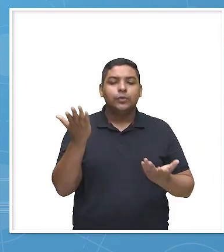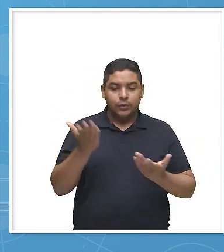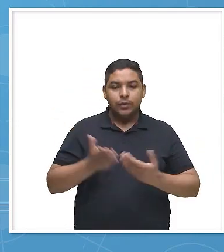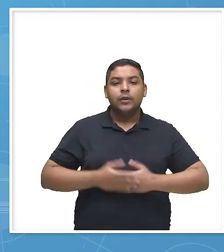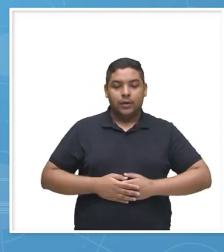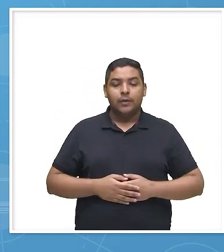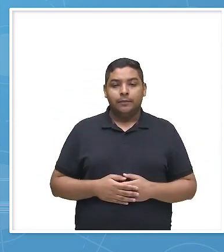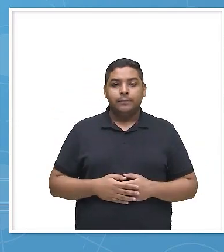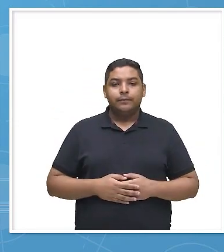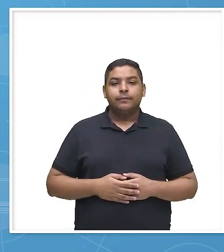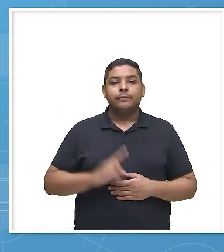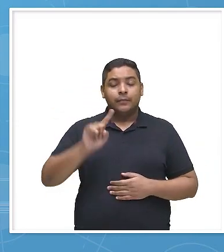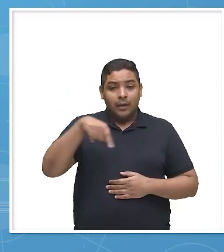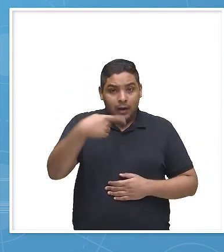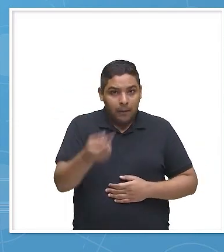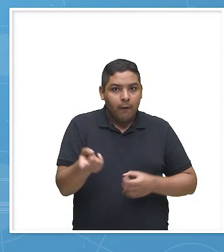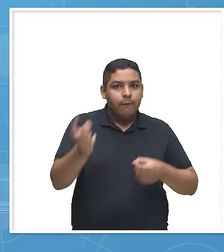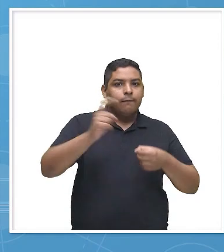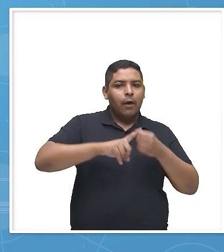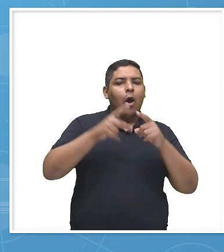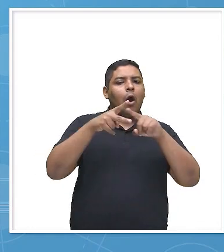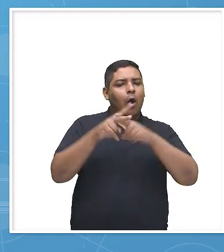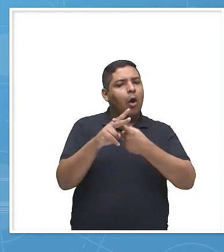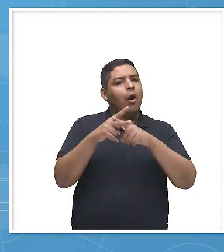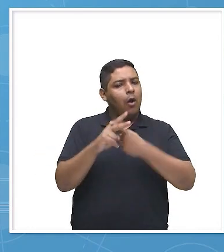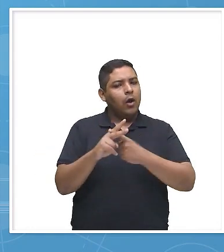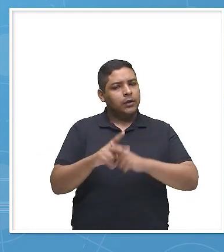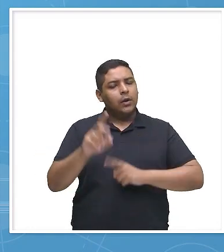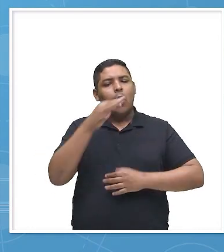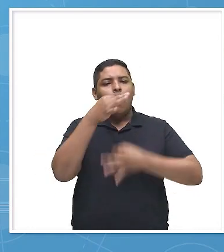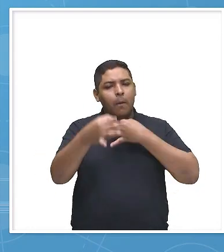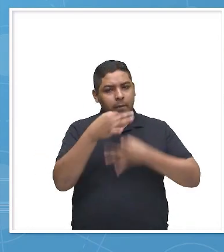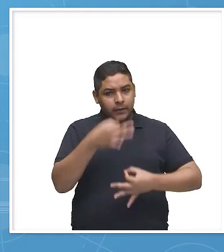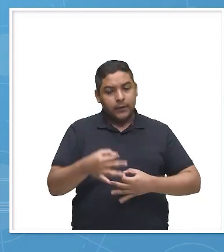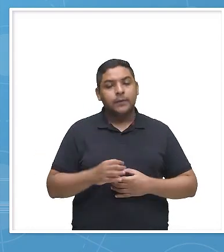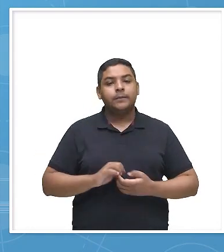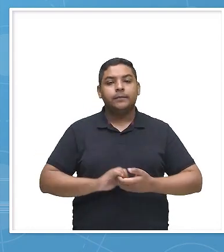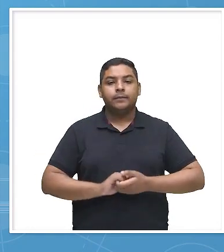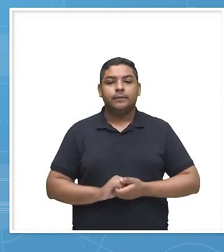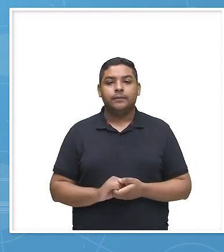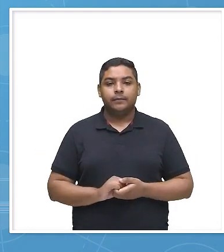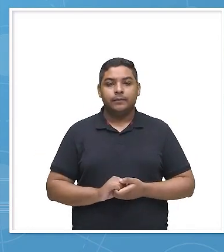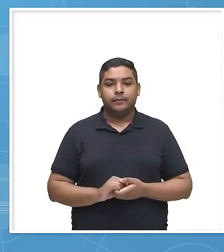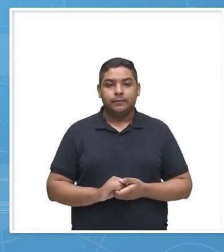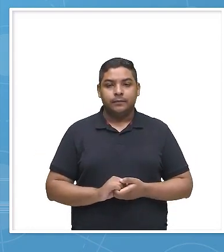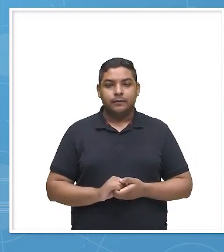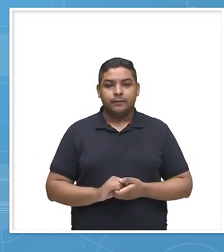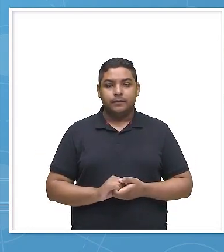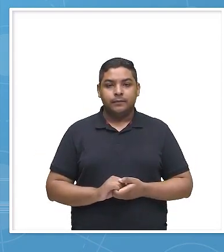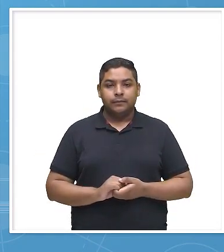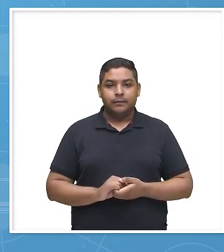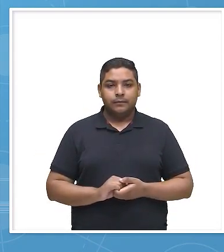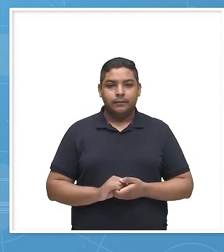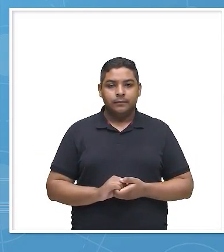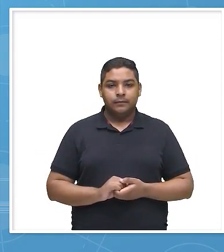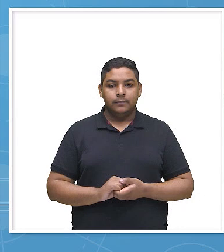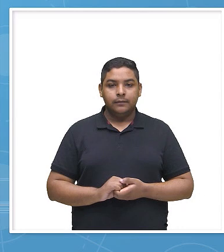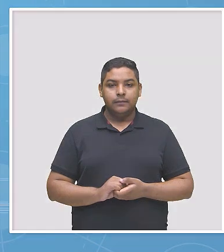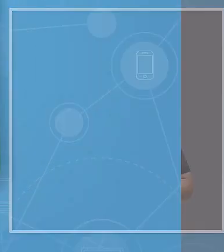para ver a correção e também fazer os comentários com a nossa interatividade. Vamos lá, primeira questão na tela.